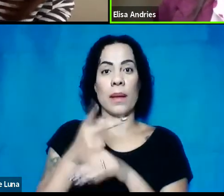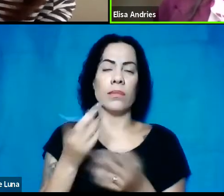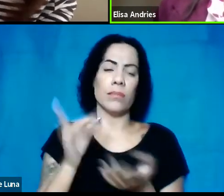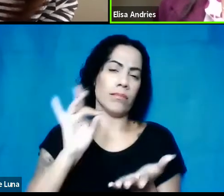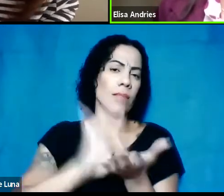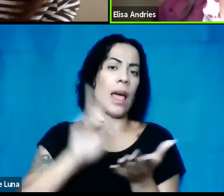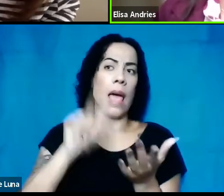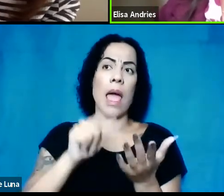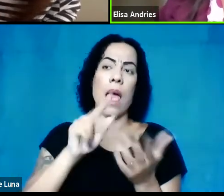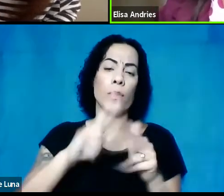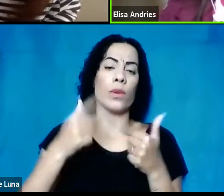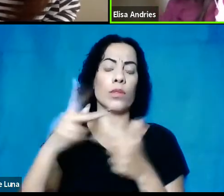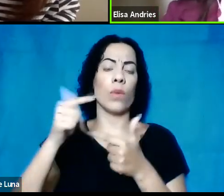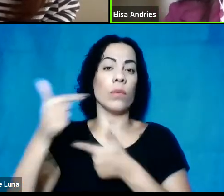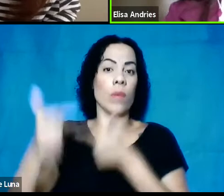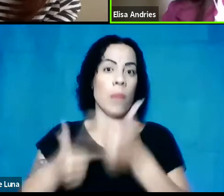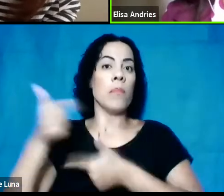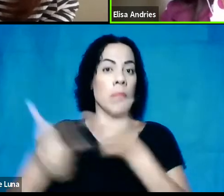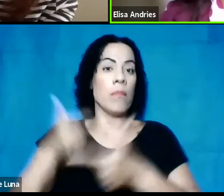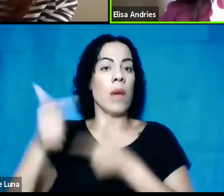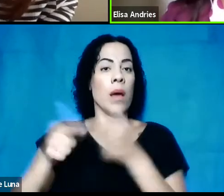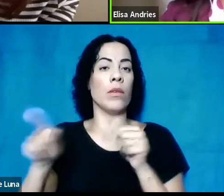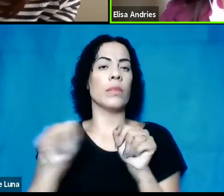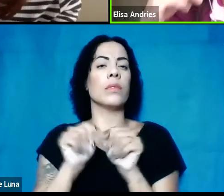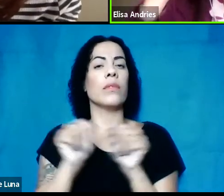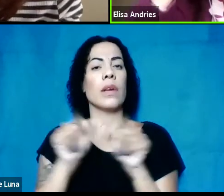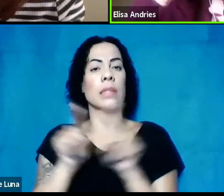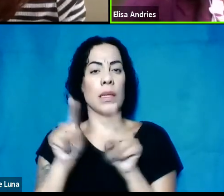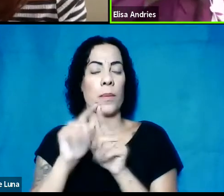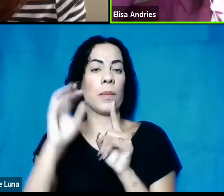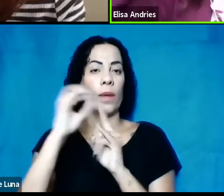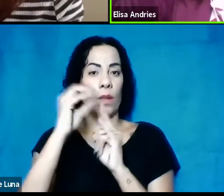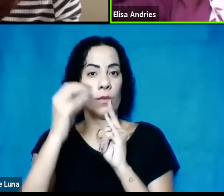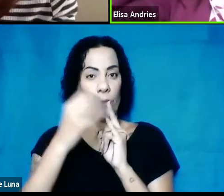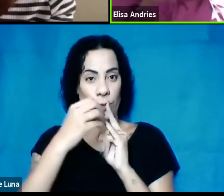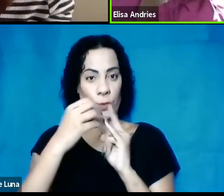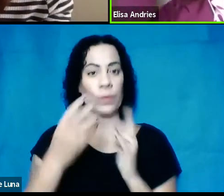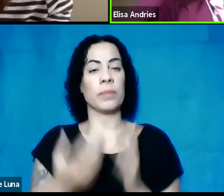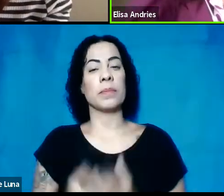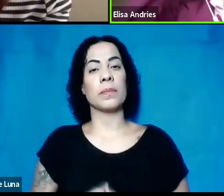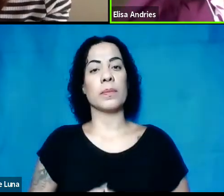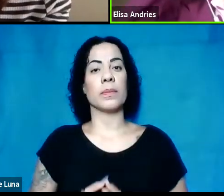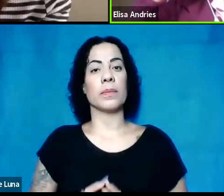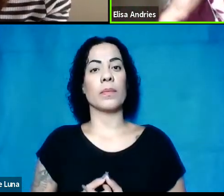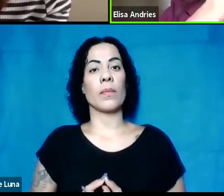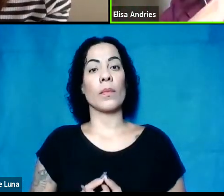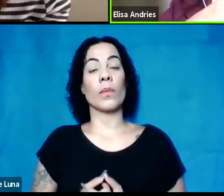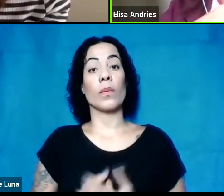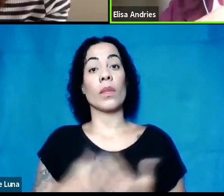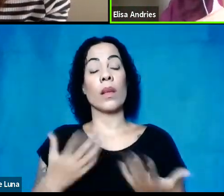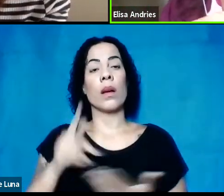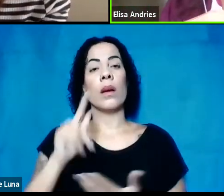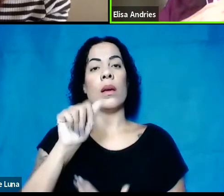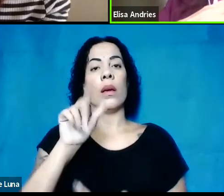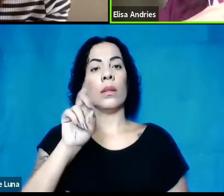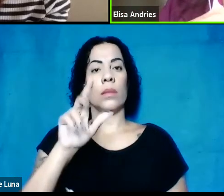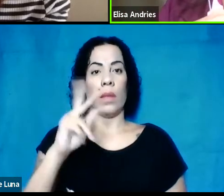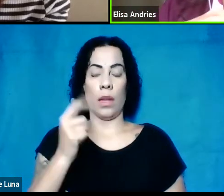ao seu trabalho que você vem fazendo também na Fiocruz. Gadelha, a gente tem,